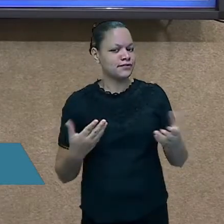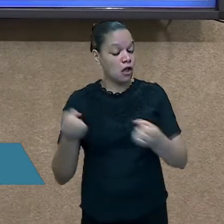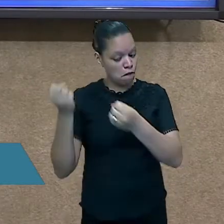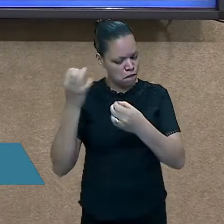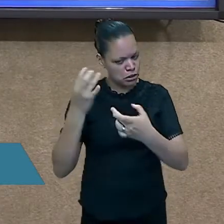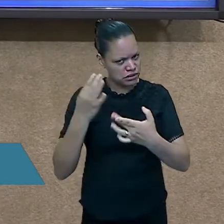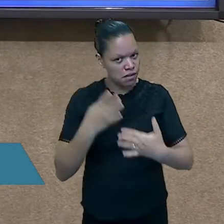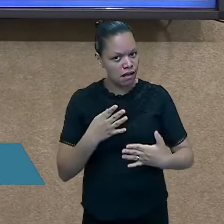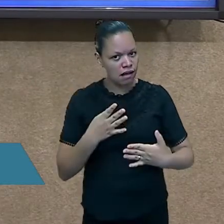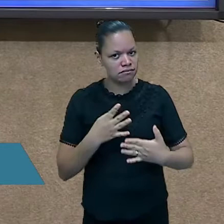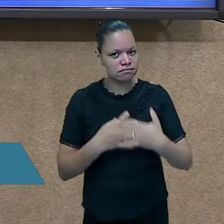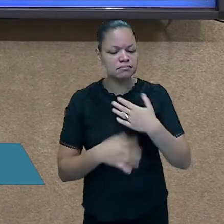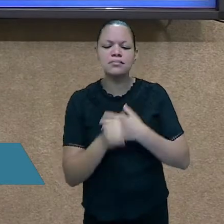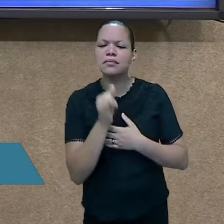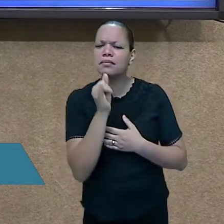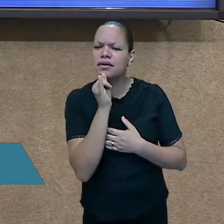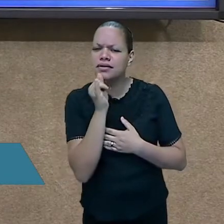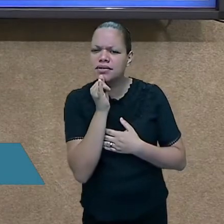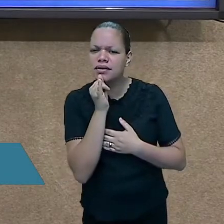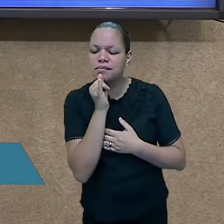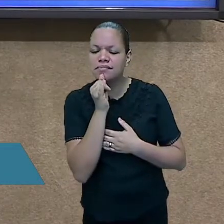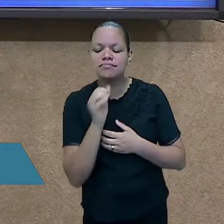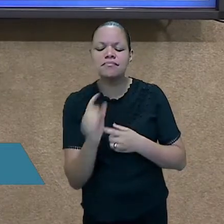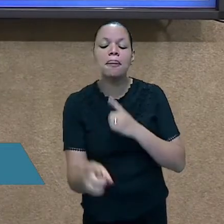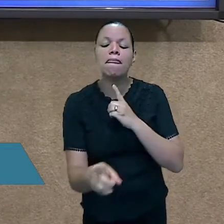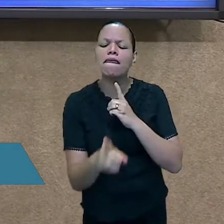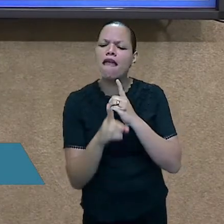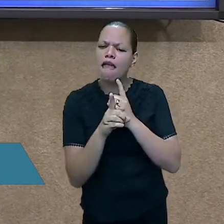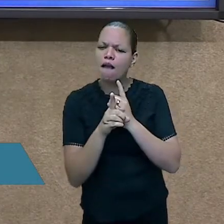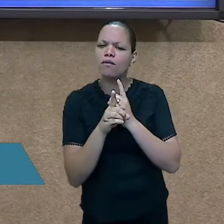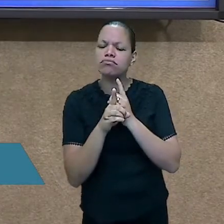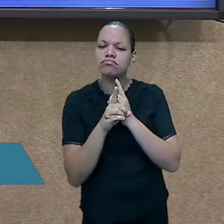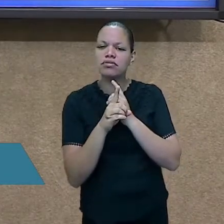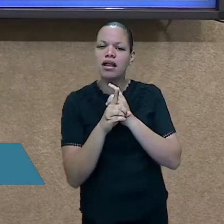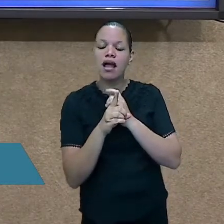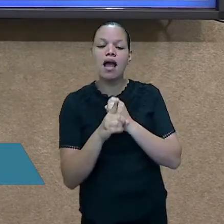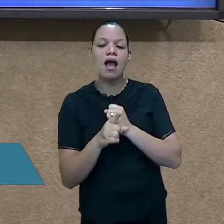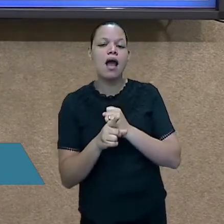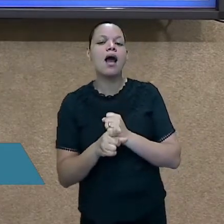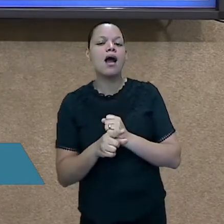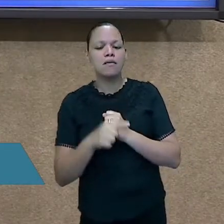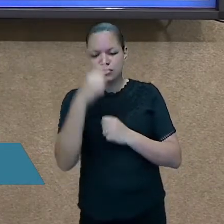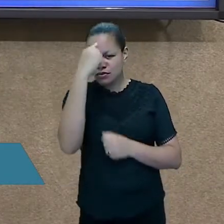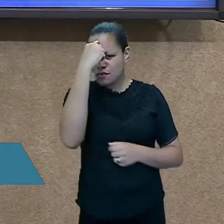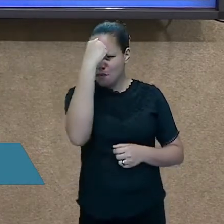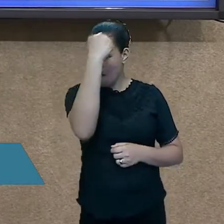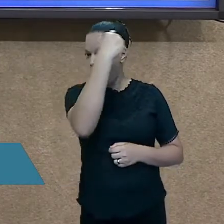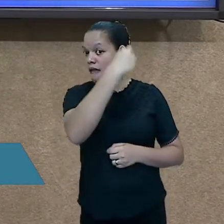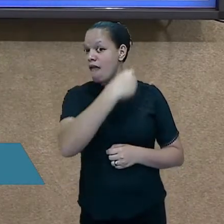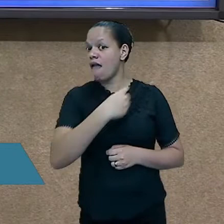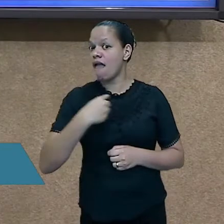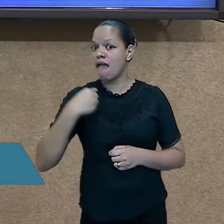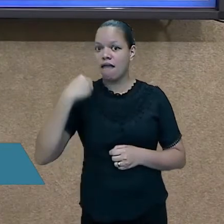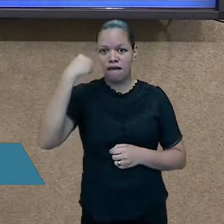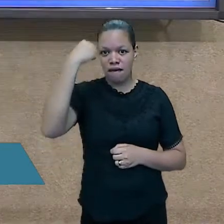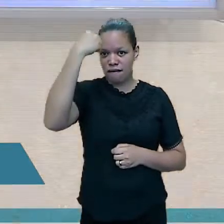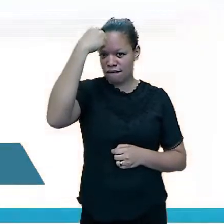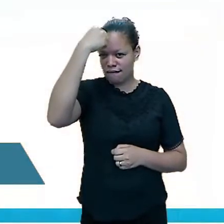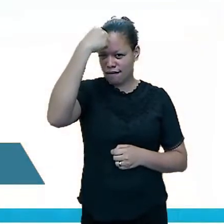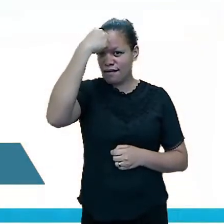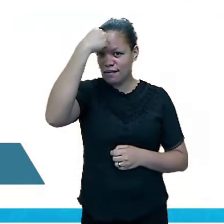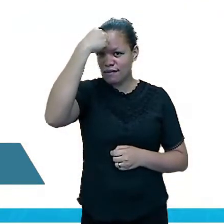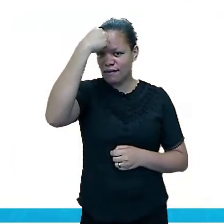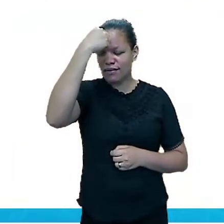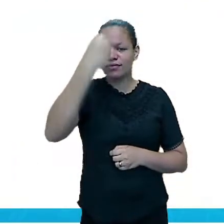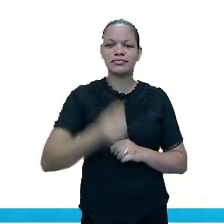horas e os minutos. Por isso é bastante importante nós conhecermos esse sistema de numeração. Outro assunto